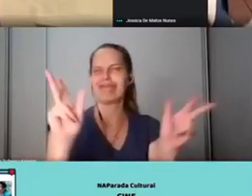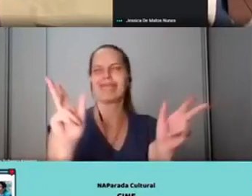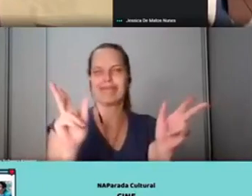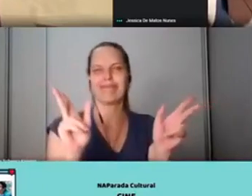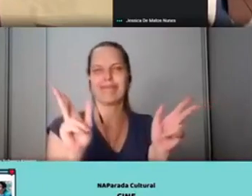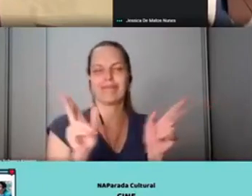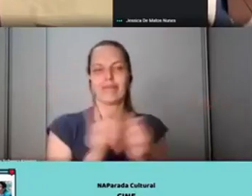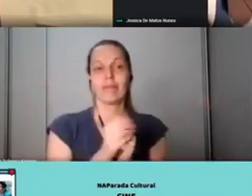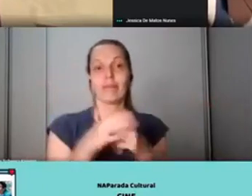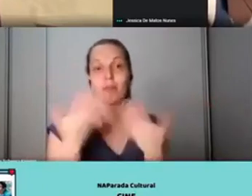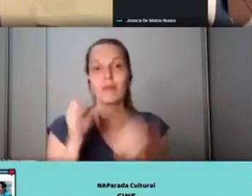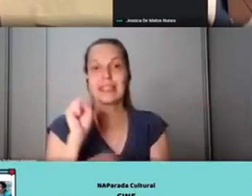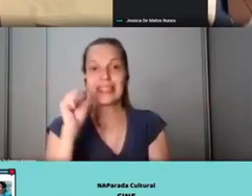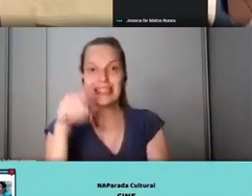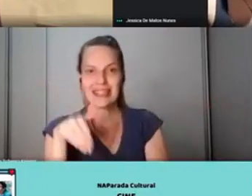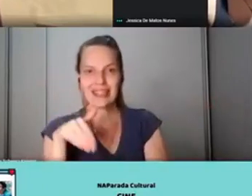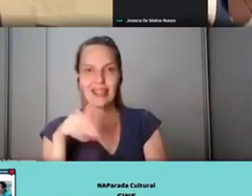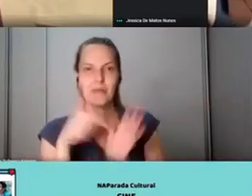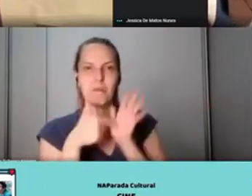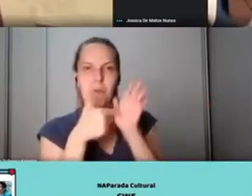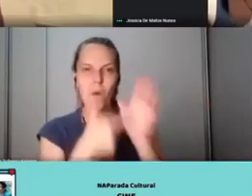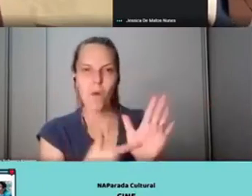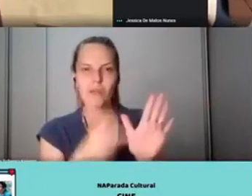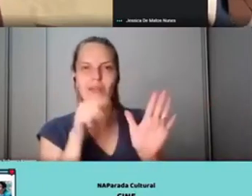essa perspectiva do diferente.